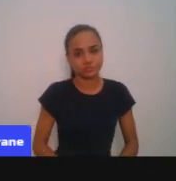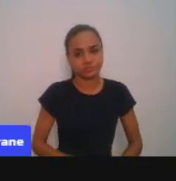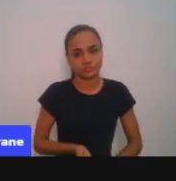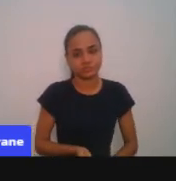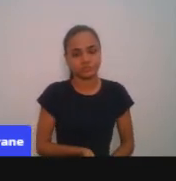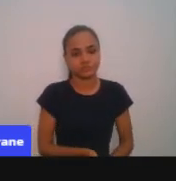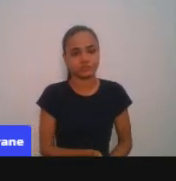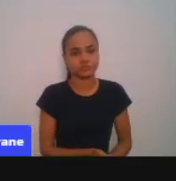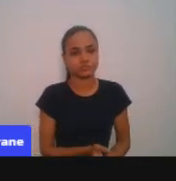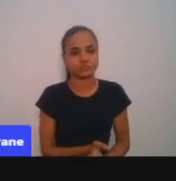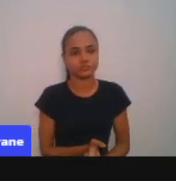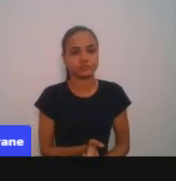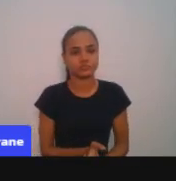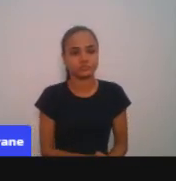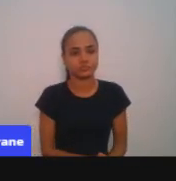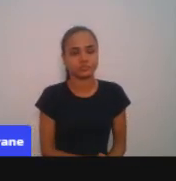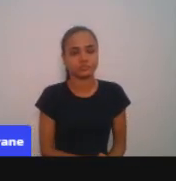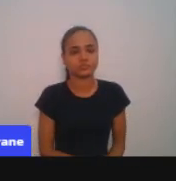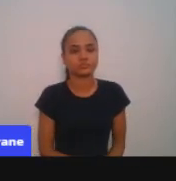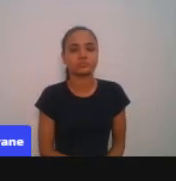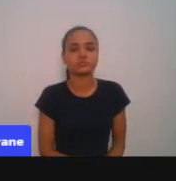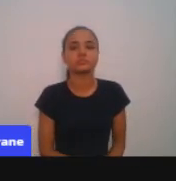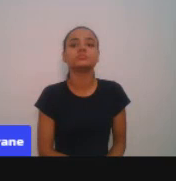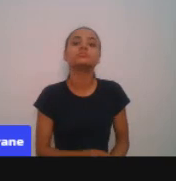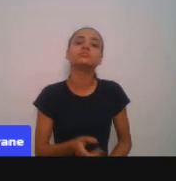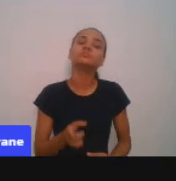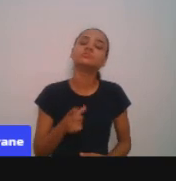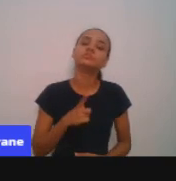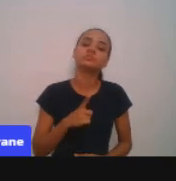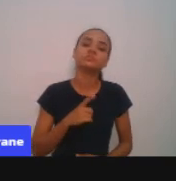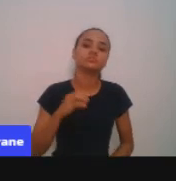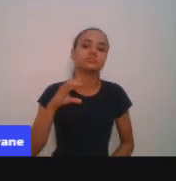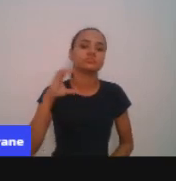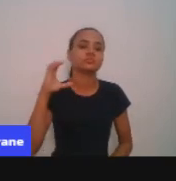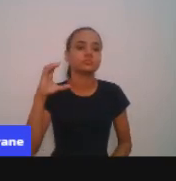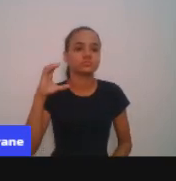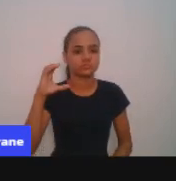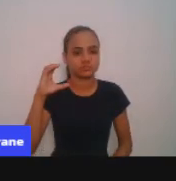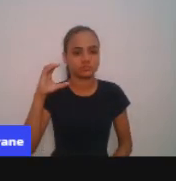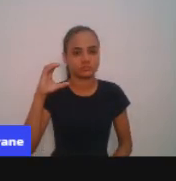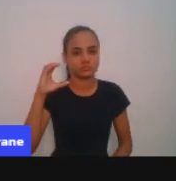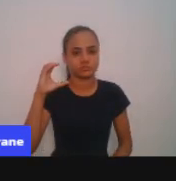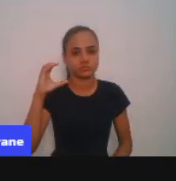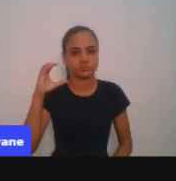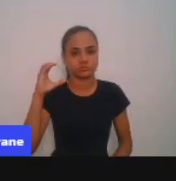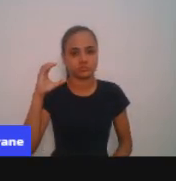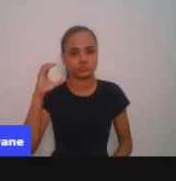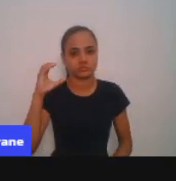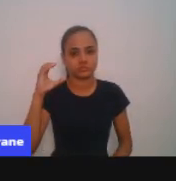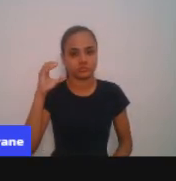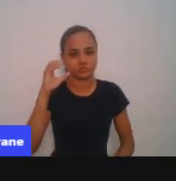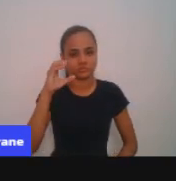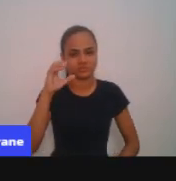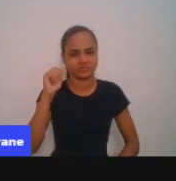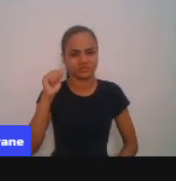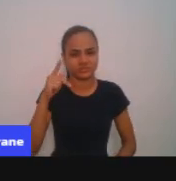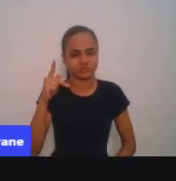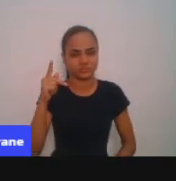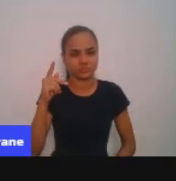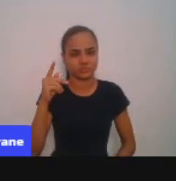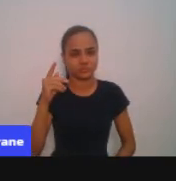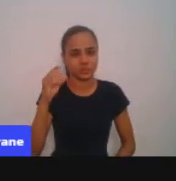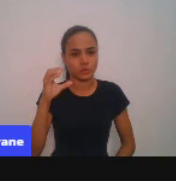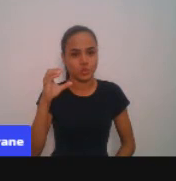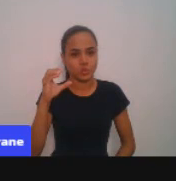Esse ainda é do CapCut, né? CapCut, que também serve para Android, para iPhone, né? Porque eu vi